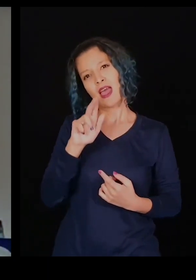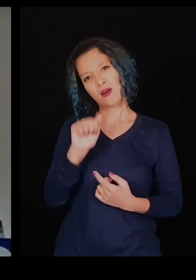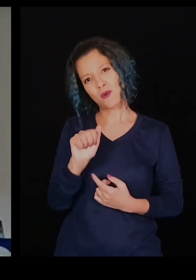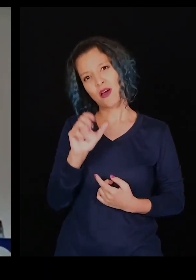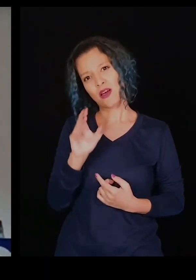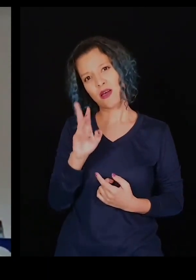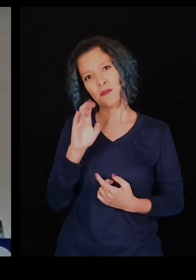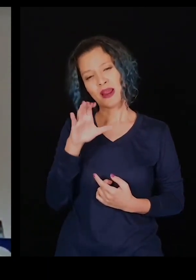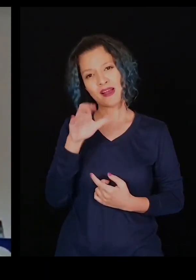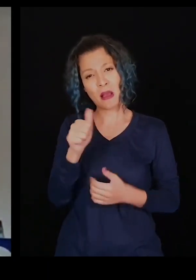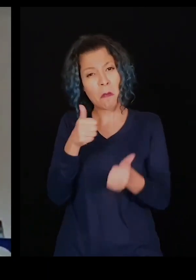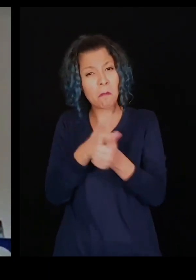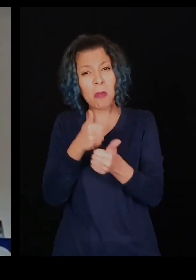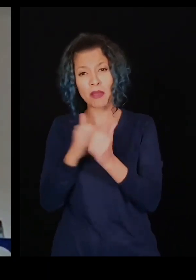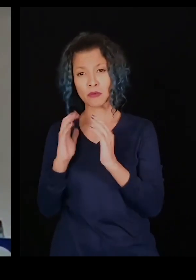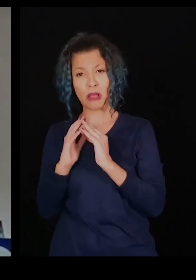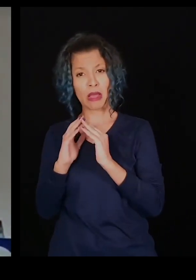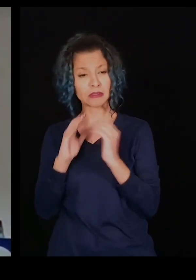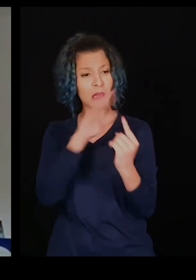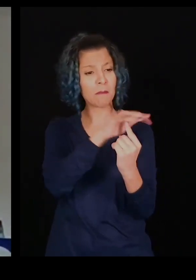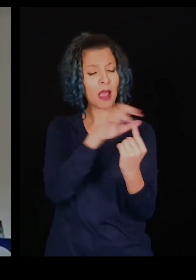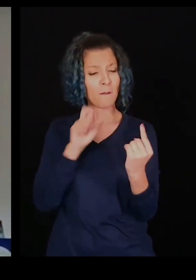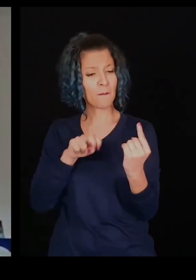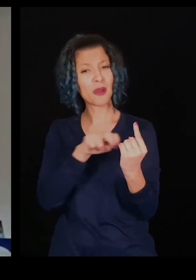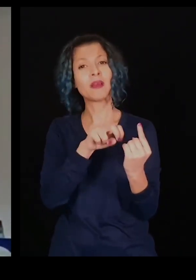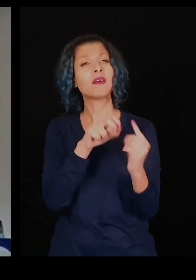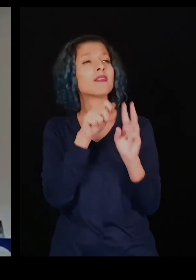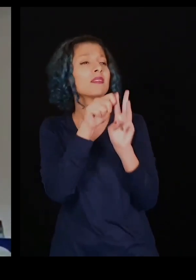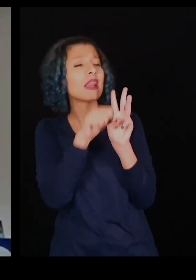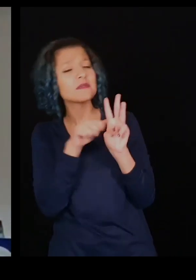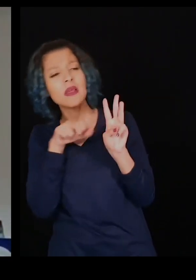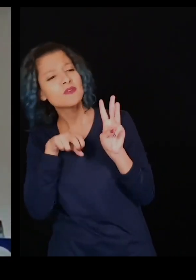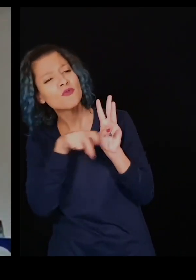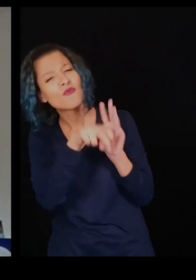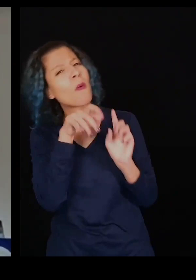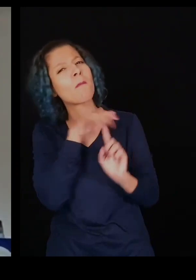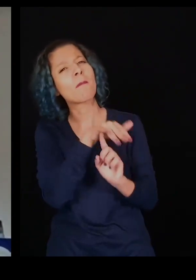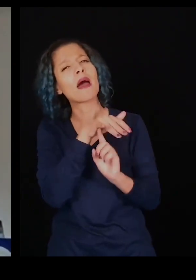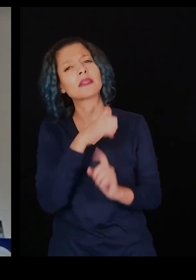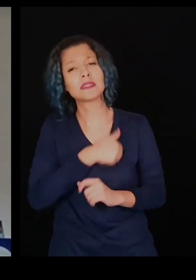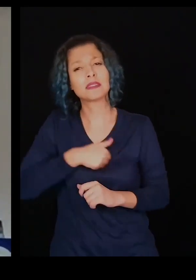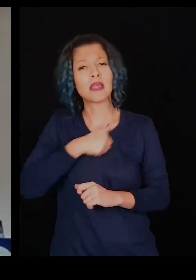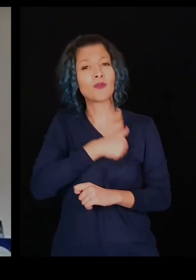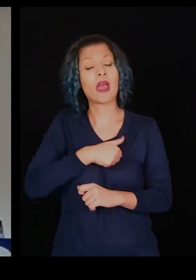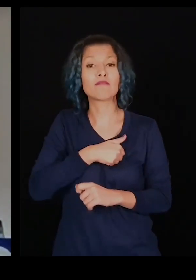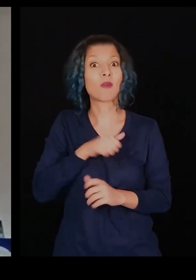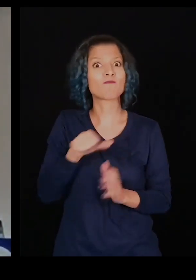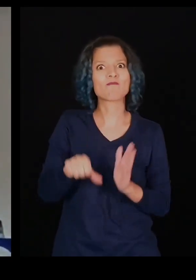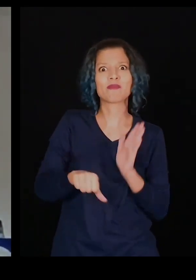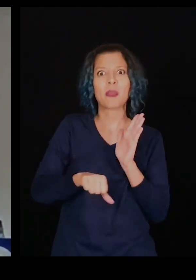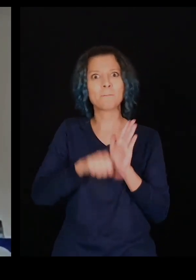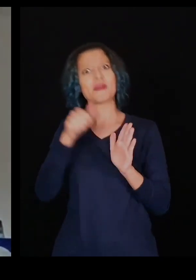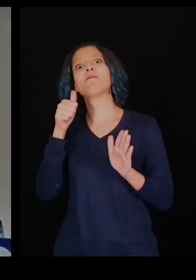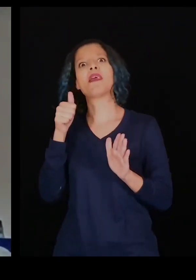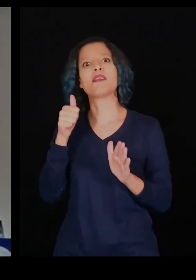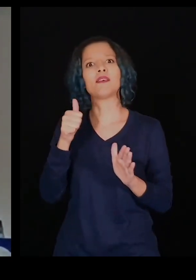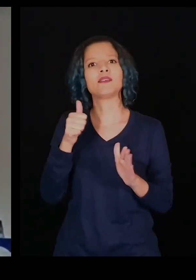faz 3 meses que eu não vou. Então, acho que seria a primeira ação, vamos dizer assim, mais imediata. Mas